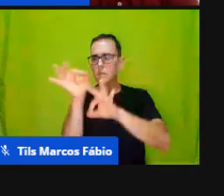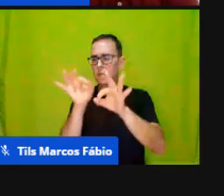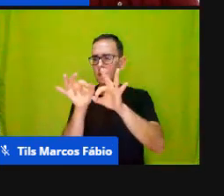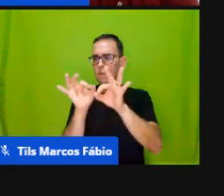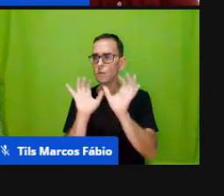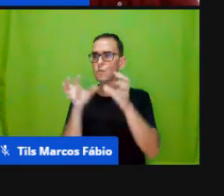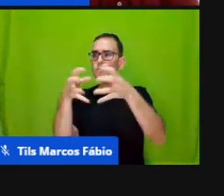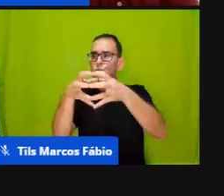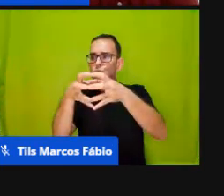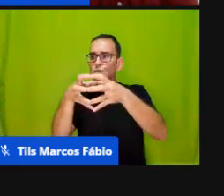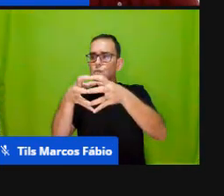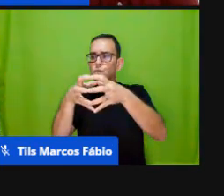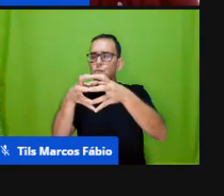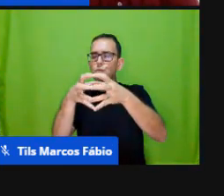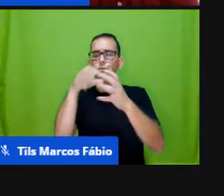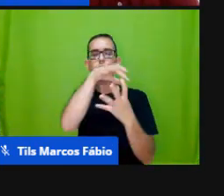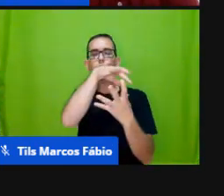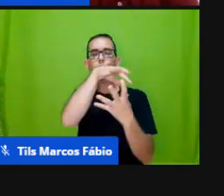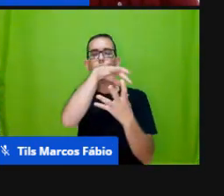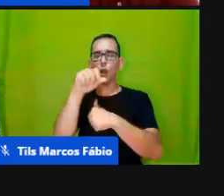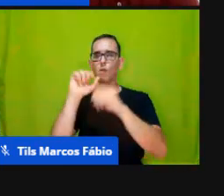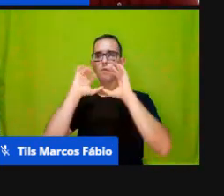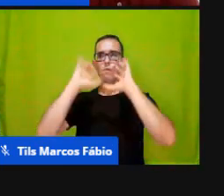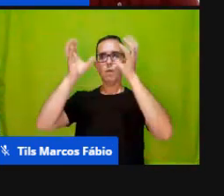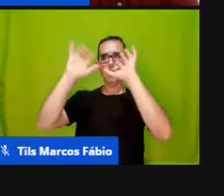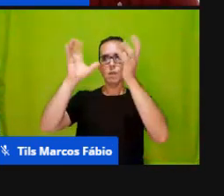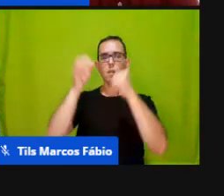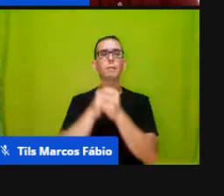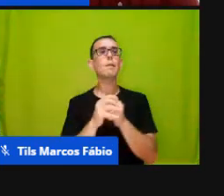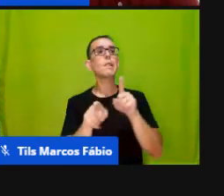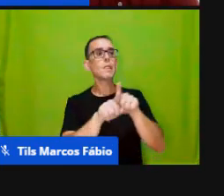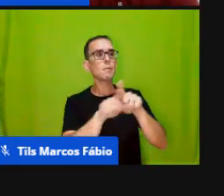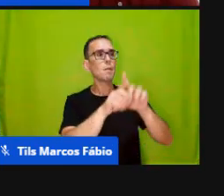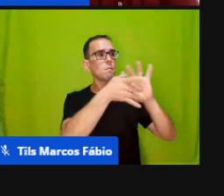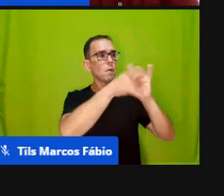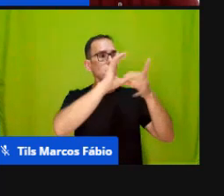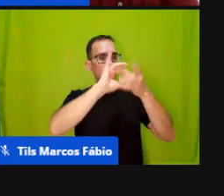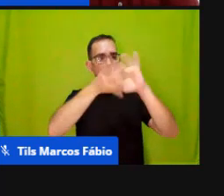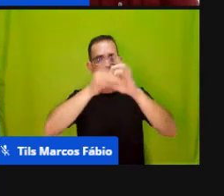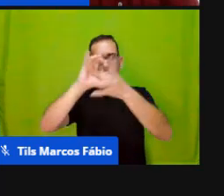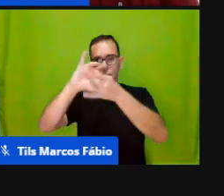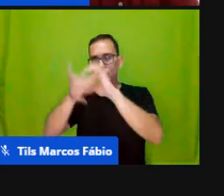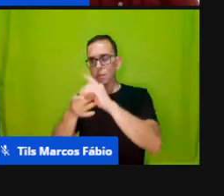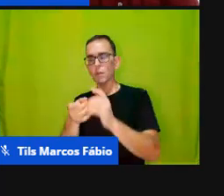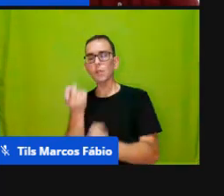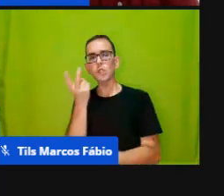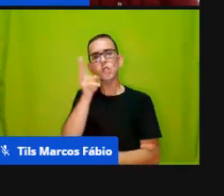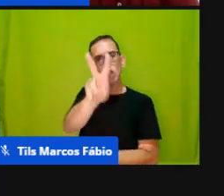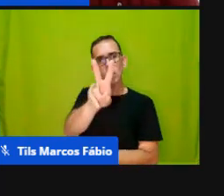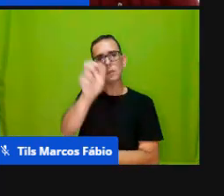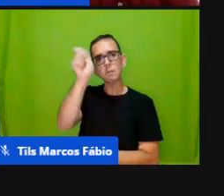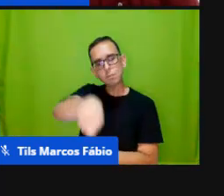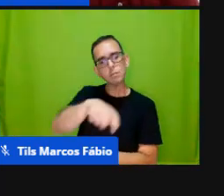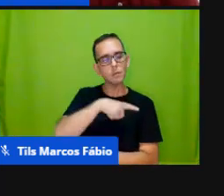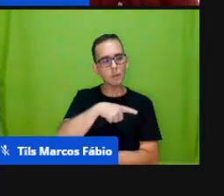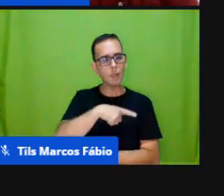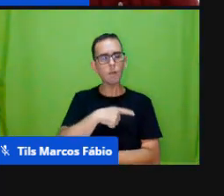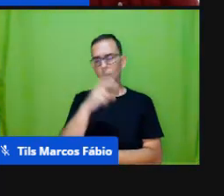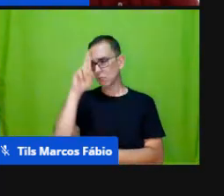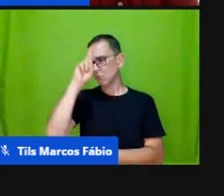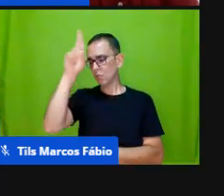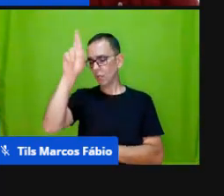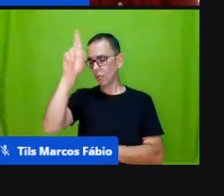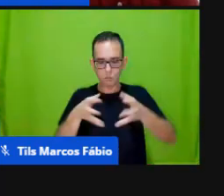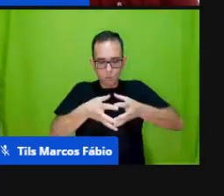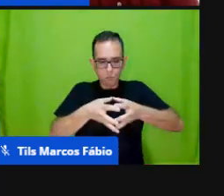Voleibol, participei da organização da Olimpíada, participei da organização de 2 Pan-Americanos, fui chefe da